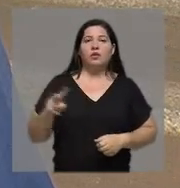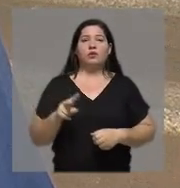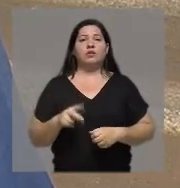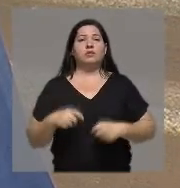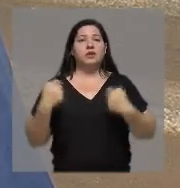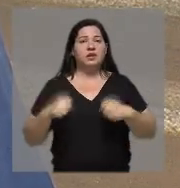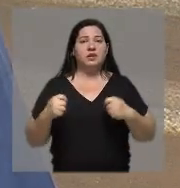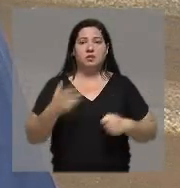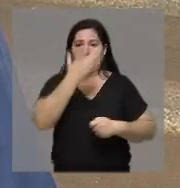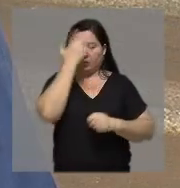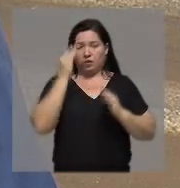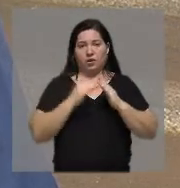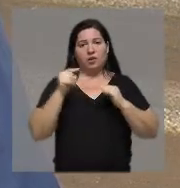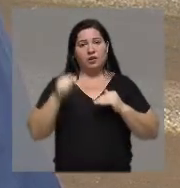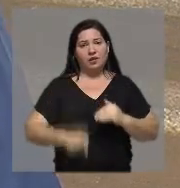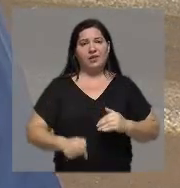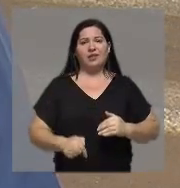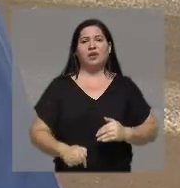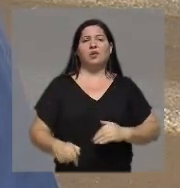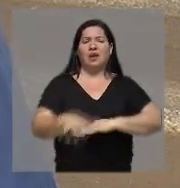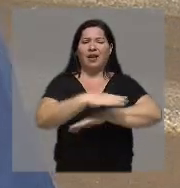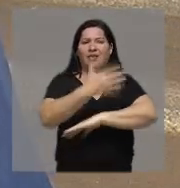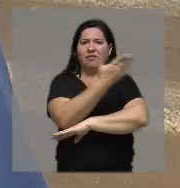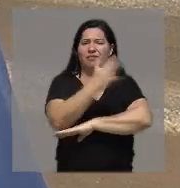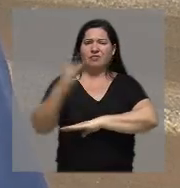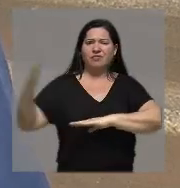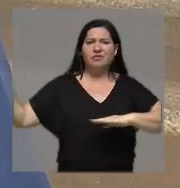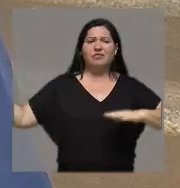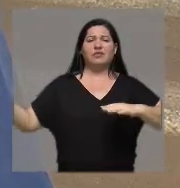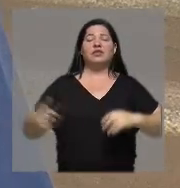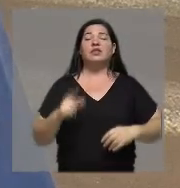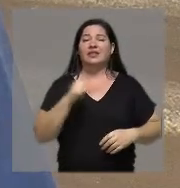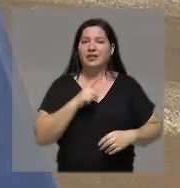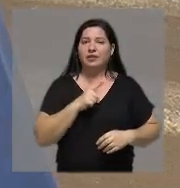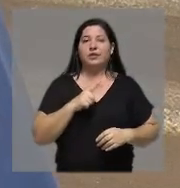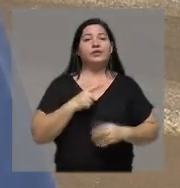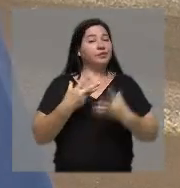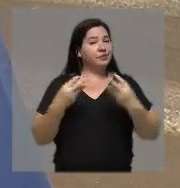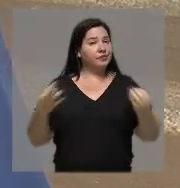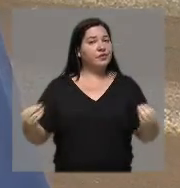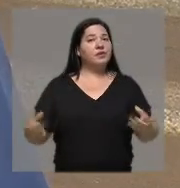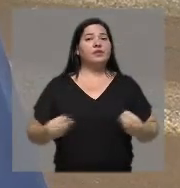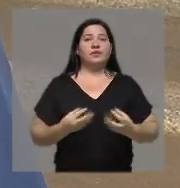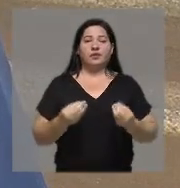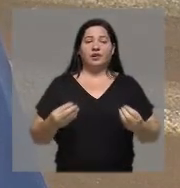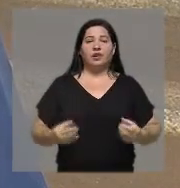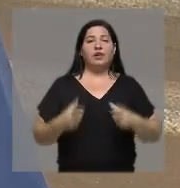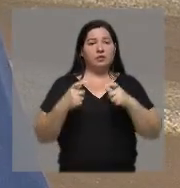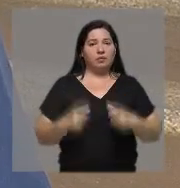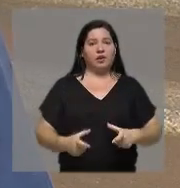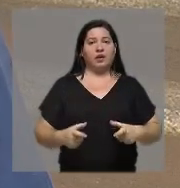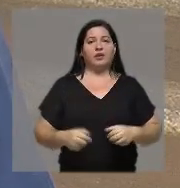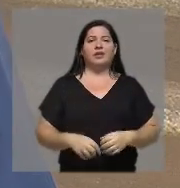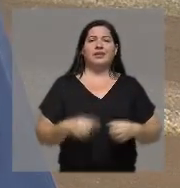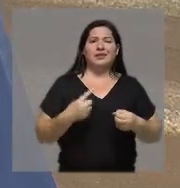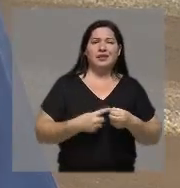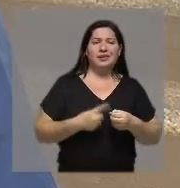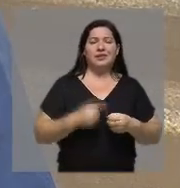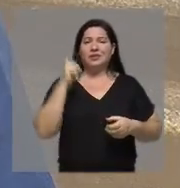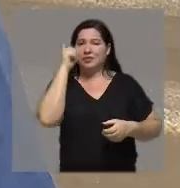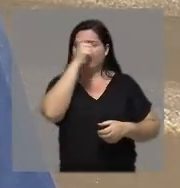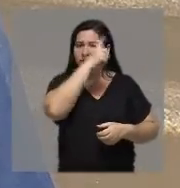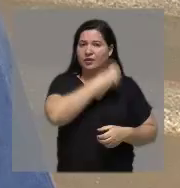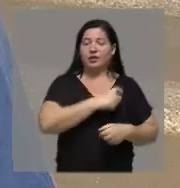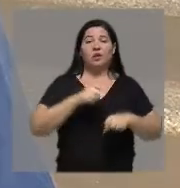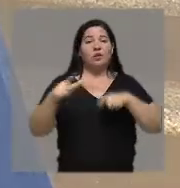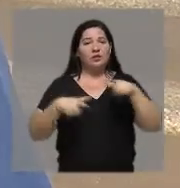área verde, tem muita área verde aqui no bairro. Com isso, a gente sabe que tem muitas na cidade. Existe uma demanda reprimida, né, de